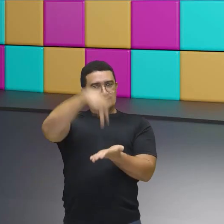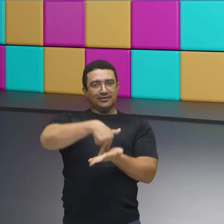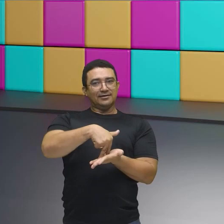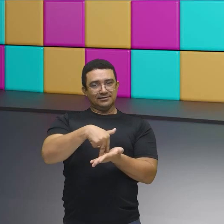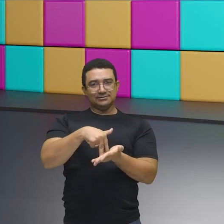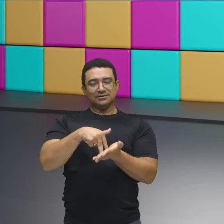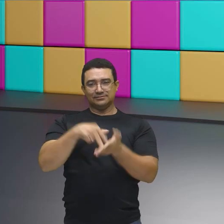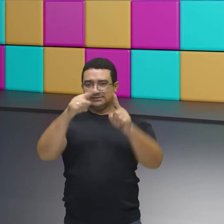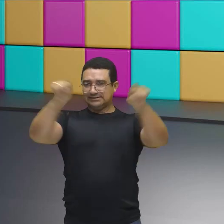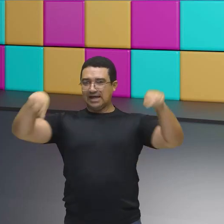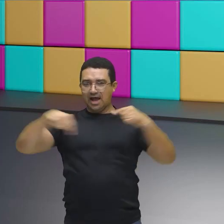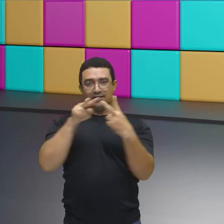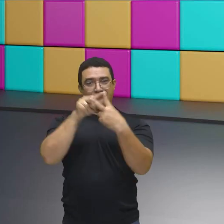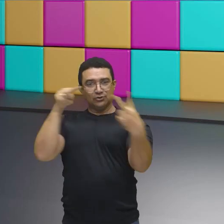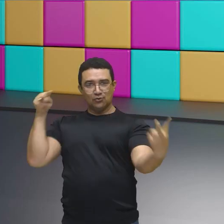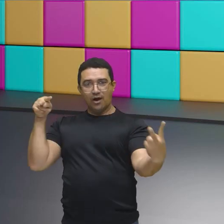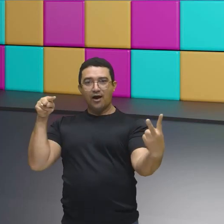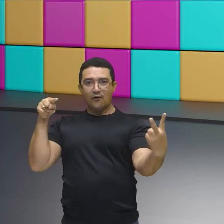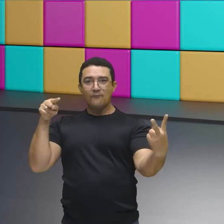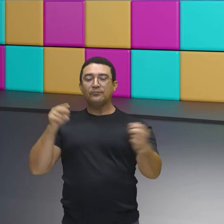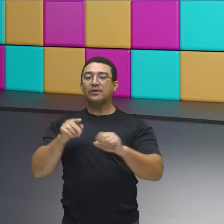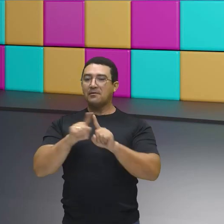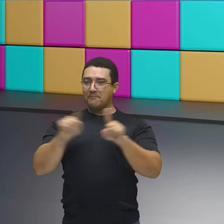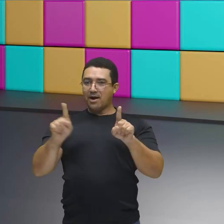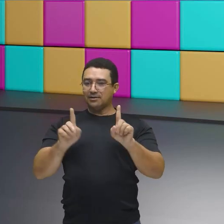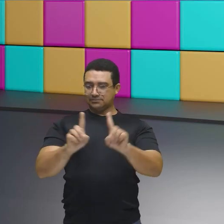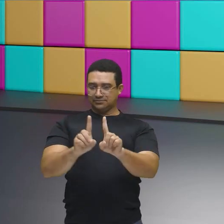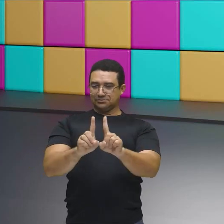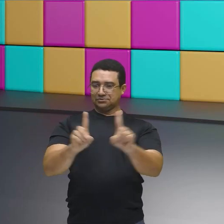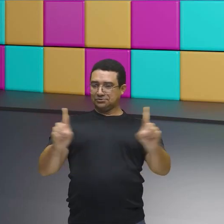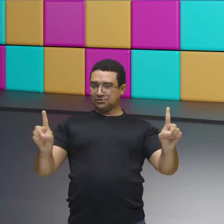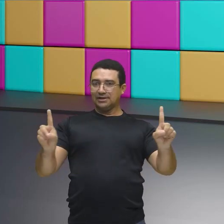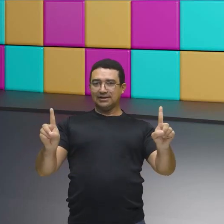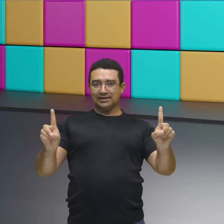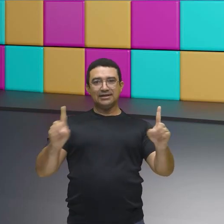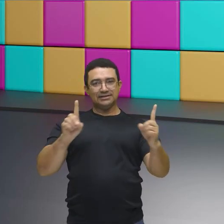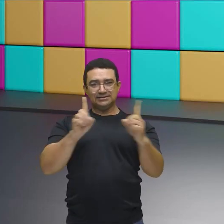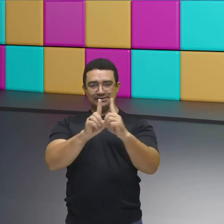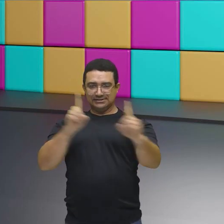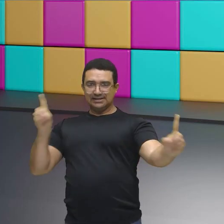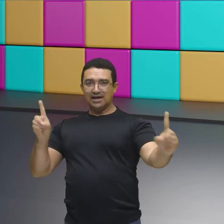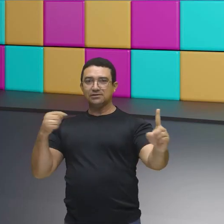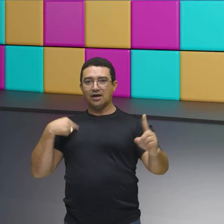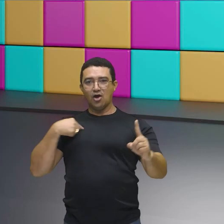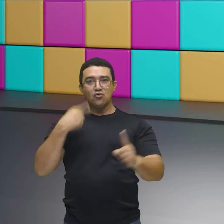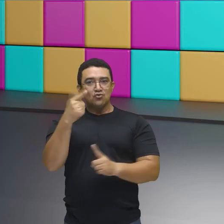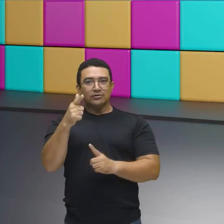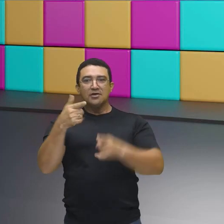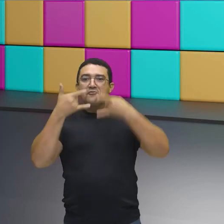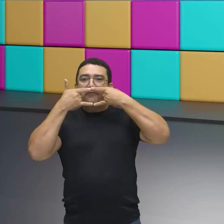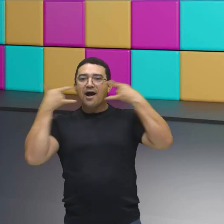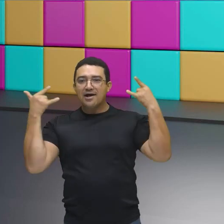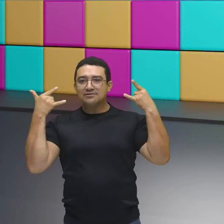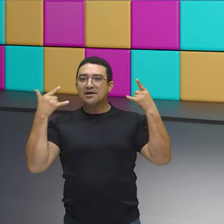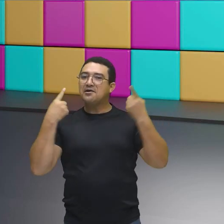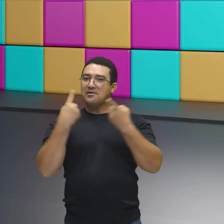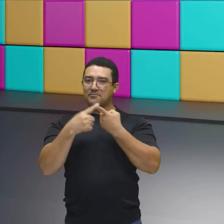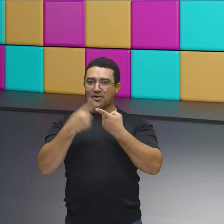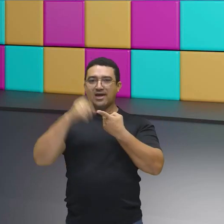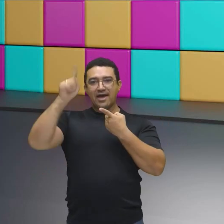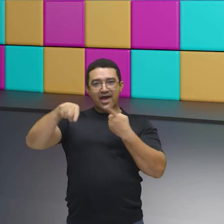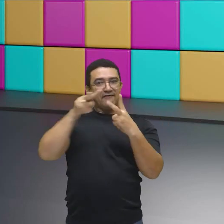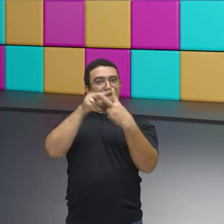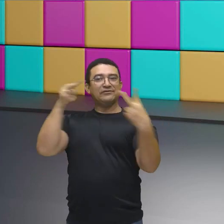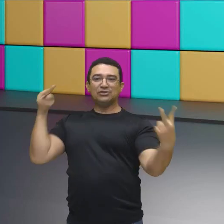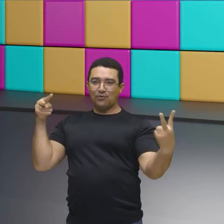virtual, a professora ela está distante, a mais de 2 metros, tá bom? Por isso que eu estou sem máscara, como eu falei, já tomei a vacina.